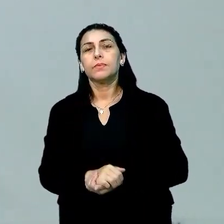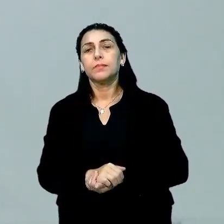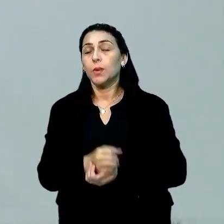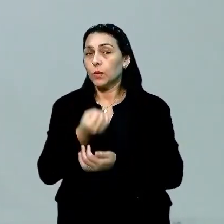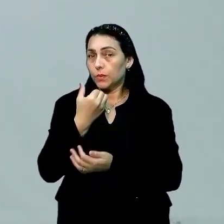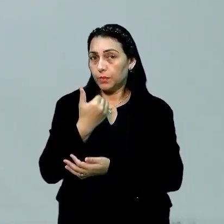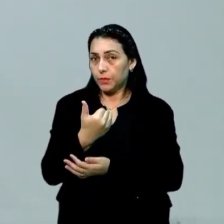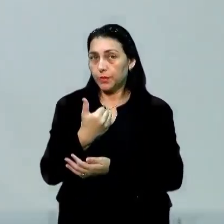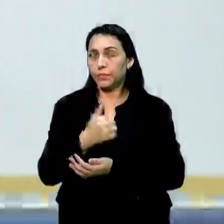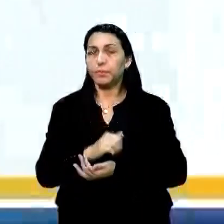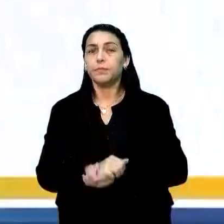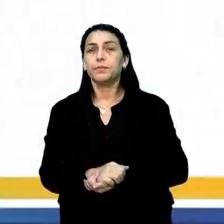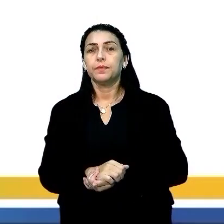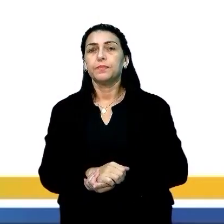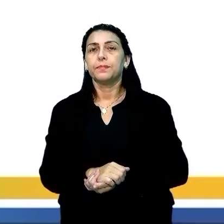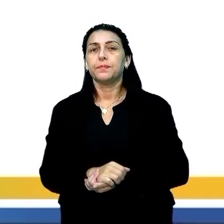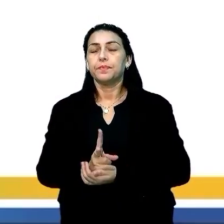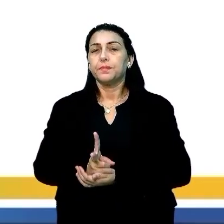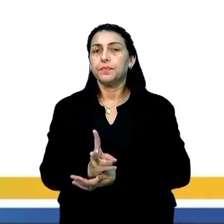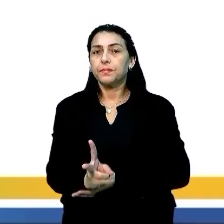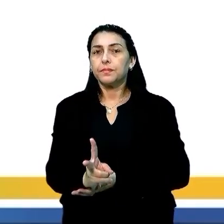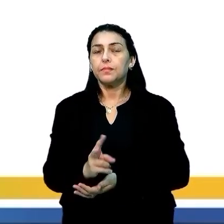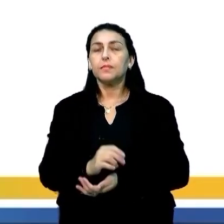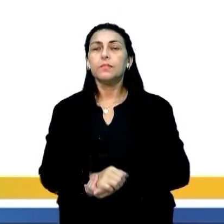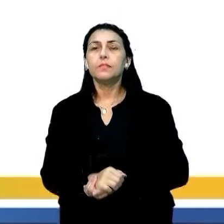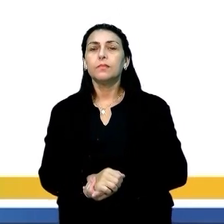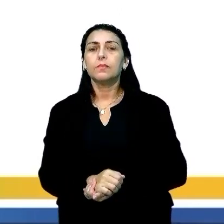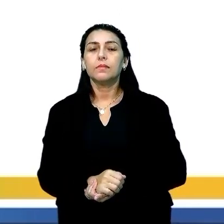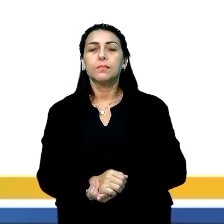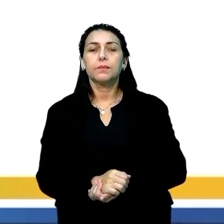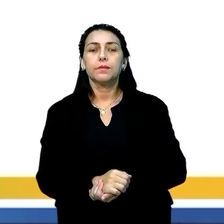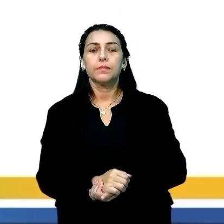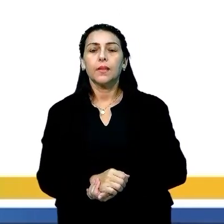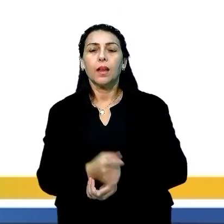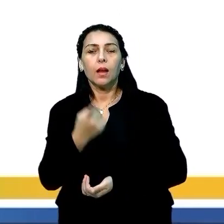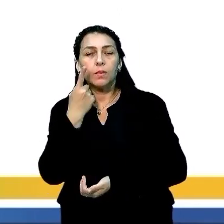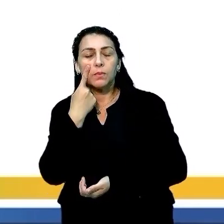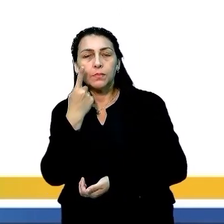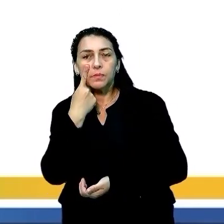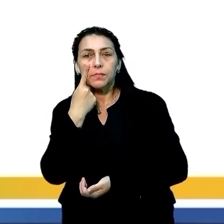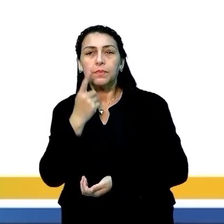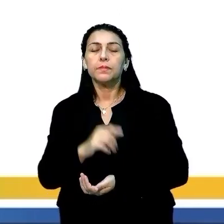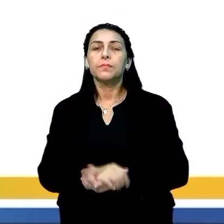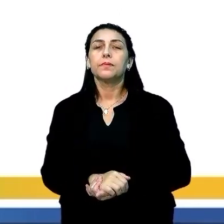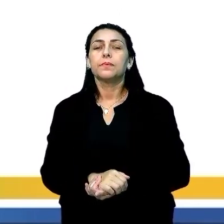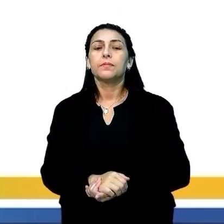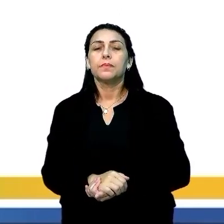Tudo bem? Então, vamos lá, continuando. Vamos dar uma olhadinha aqui, ó.